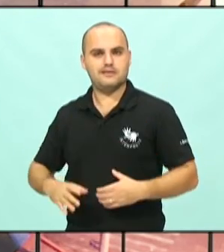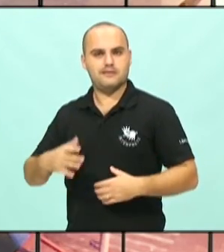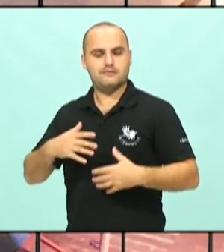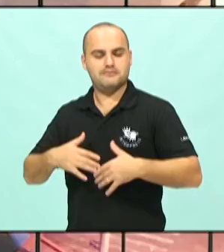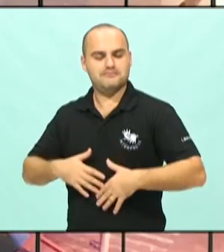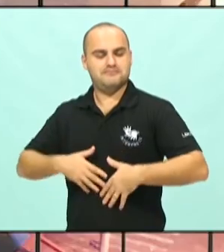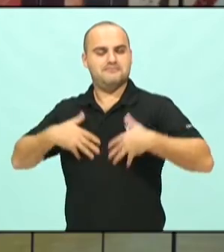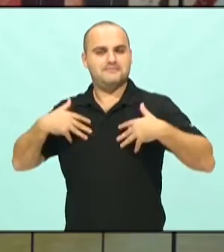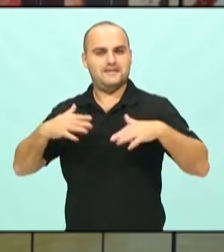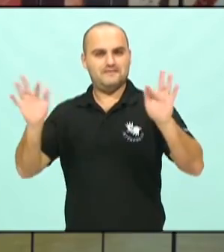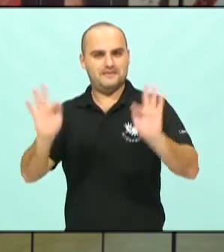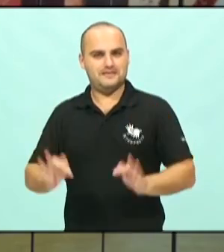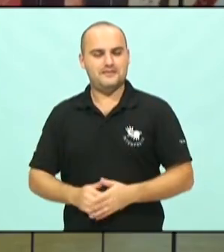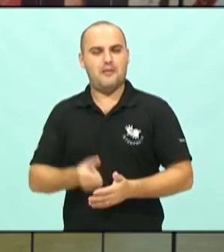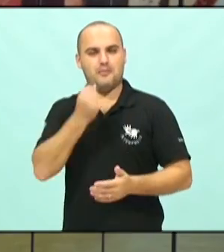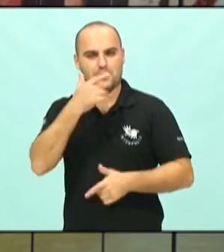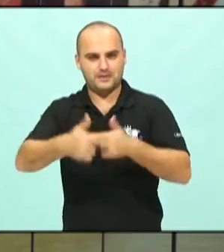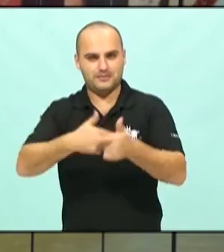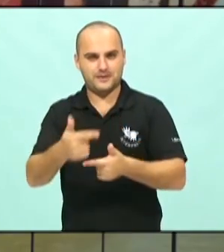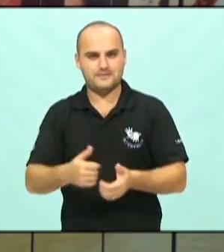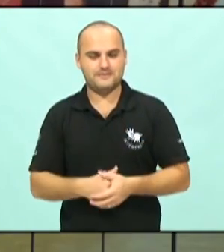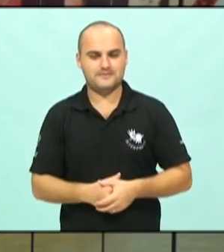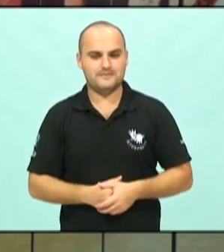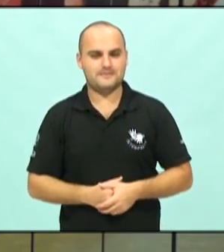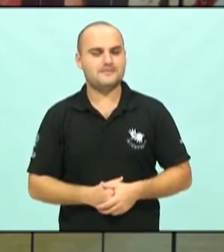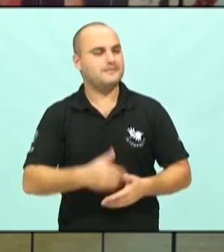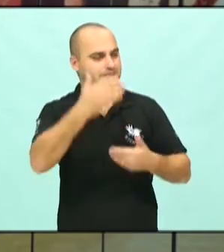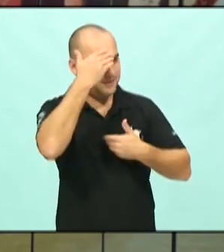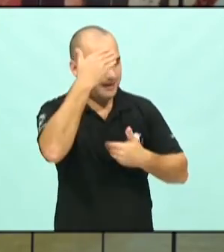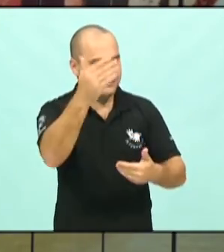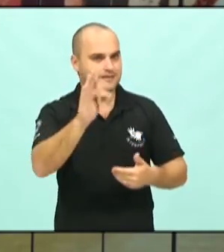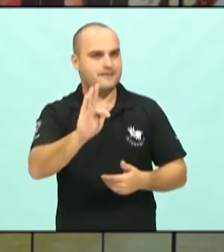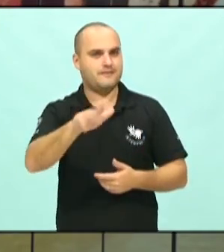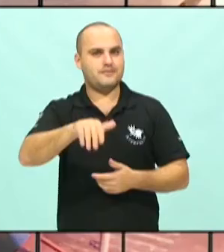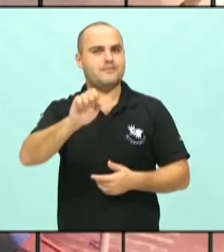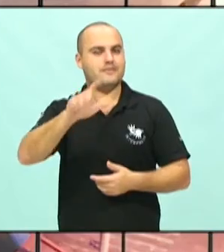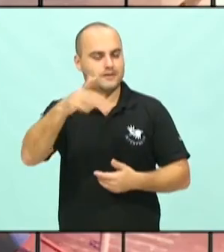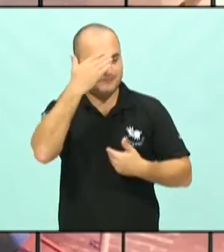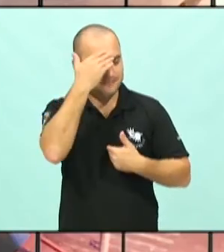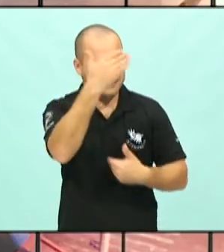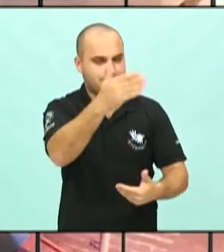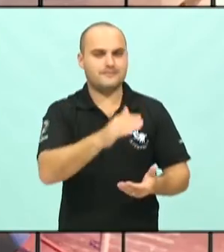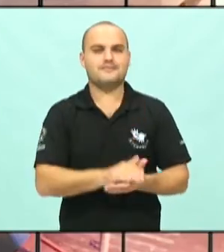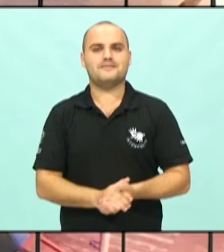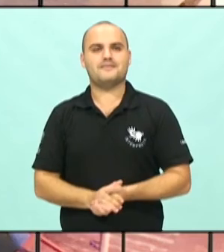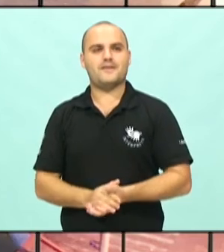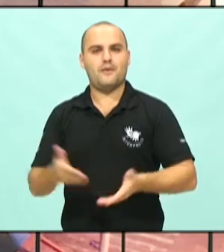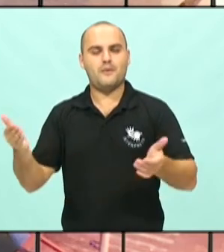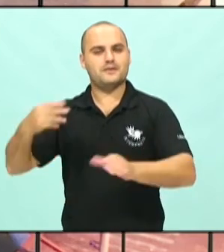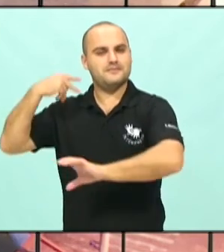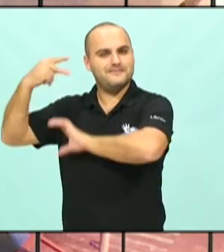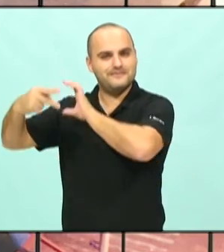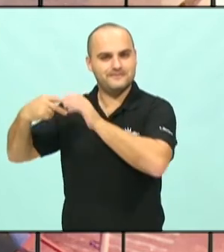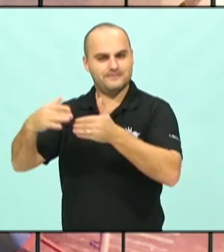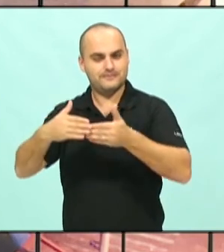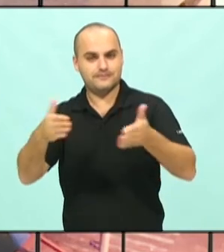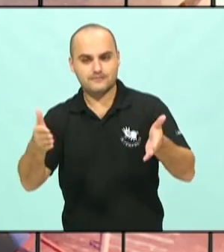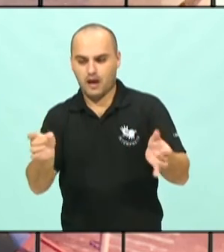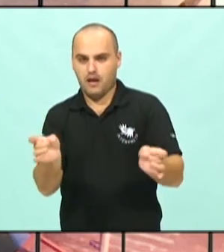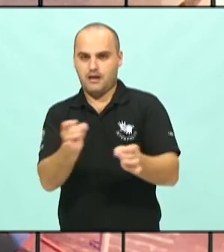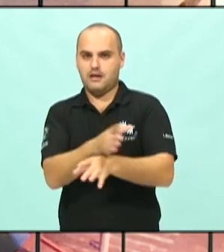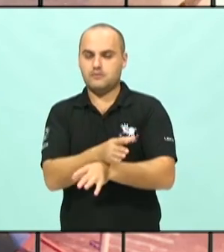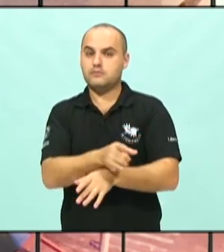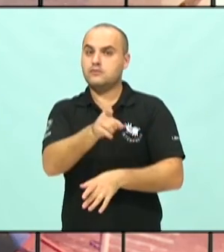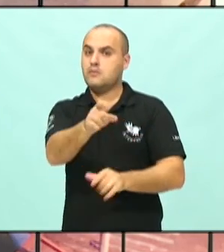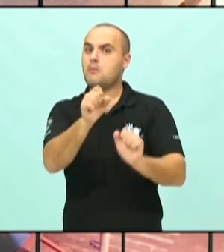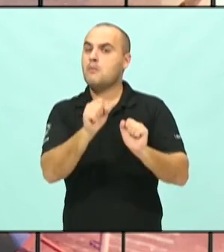de Itajaí. Um bom trabalho para o senhor. Obrigada, a Fundação agradece a oportunidade. E o Câmara Aberta de hoje fica por aqui. Você